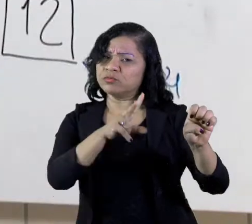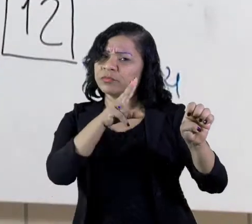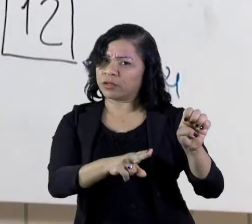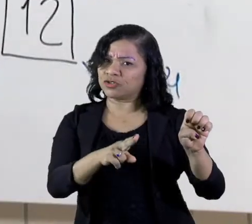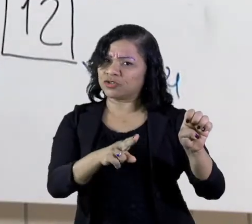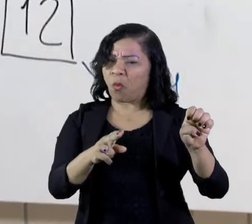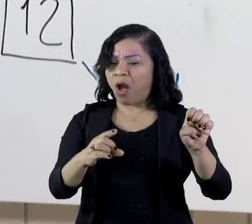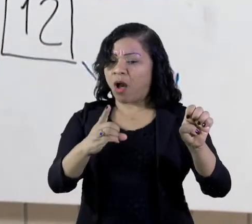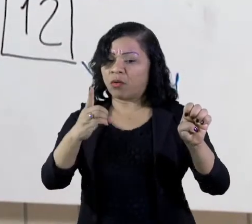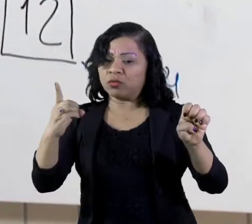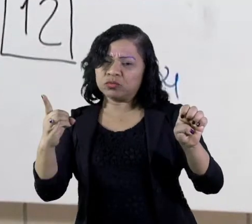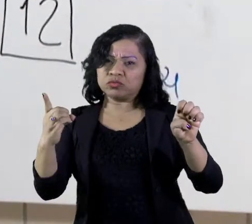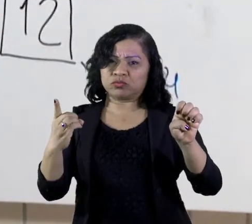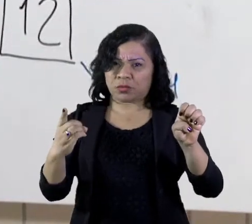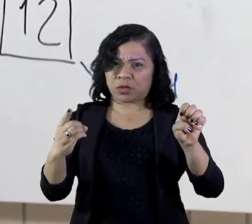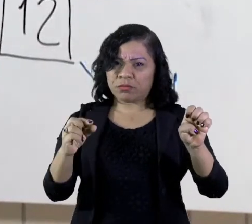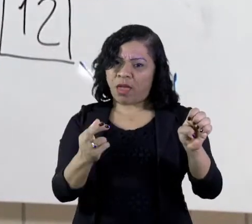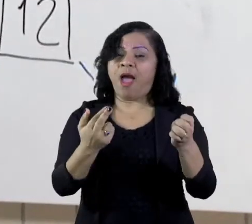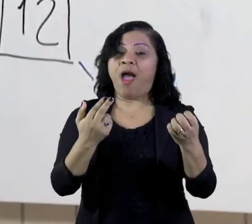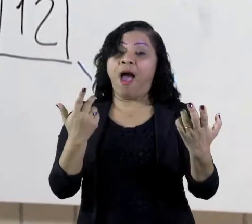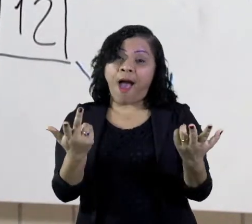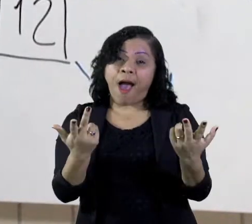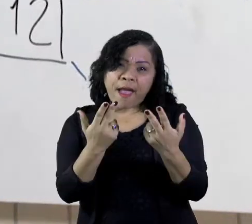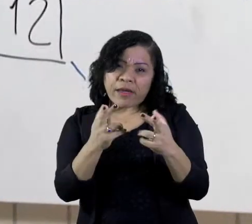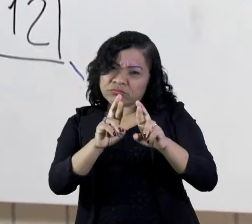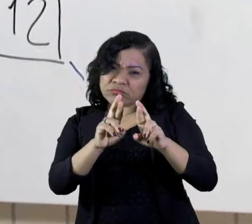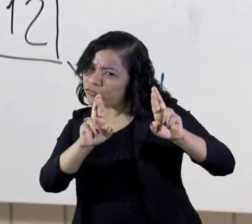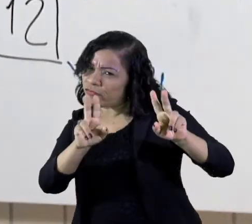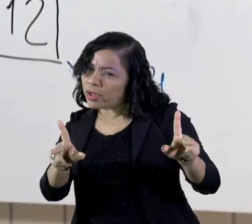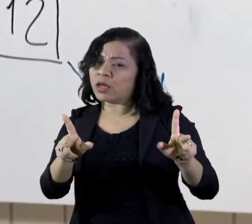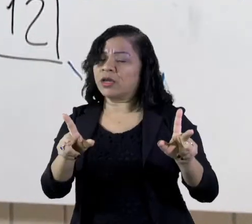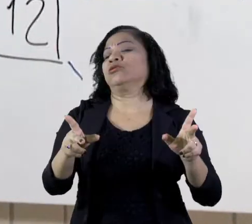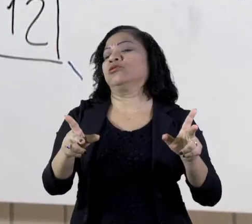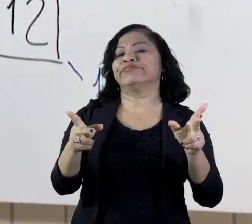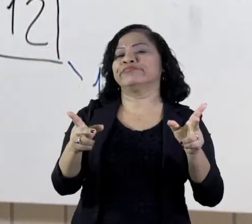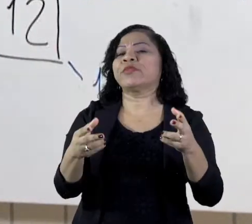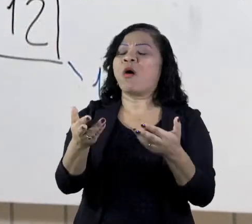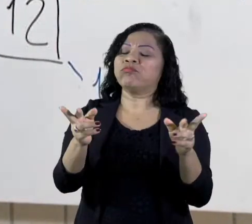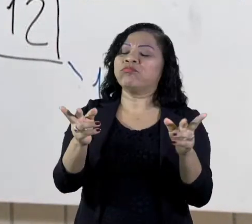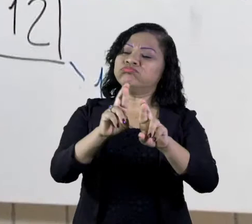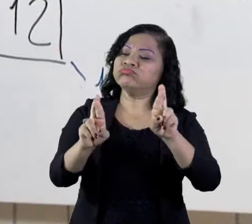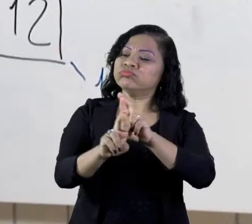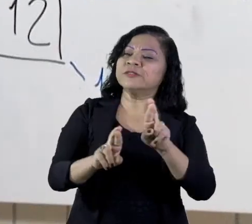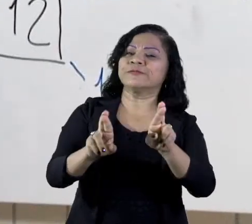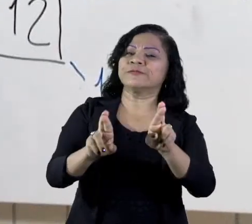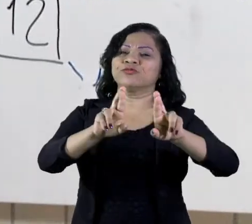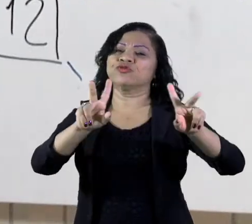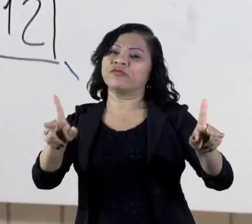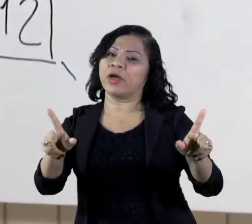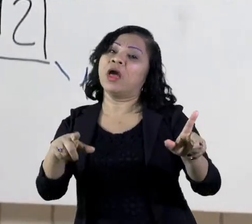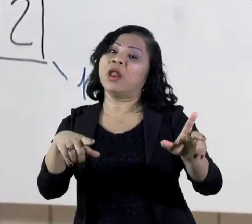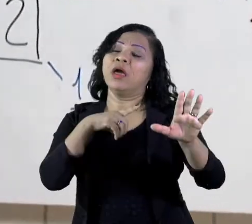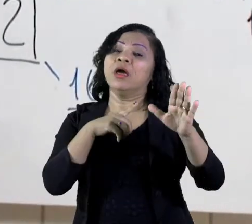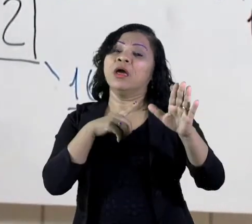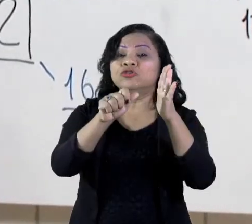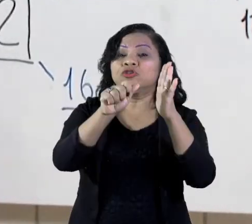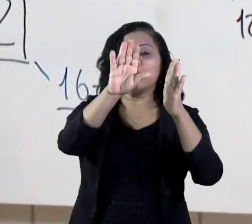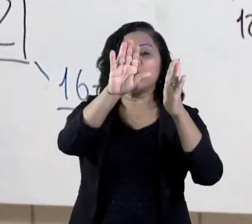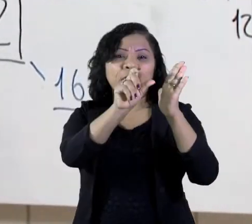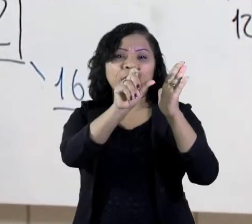aí nós temos uma relação de diferença e ele tem um sinalzinho para representá-lo. Será que meu apagador vai funcionar bem